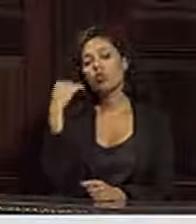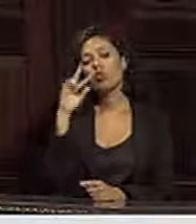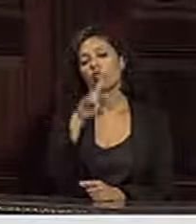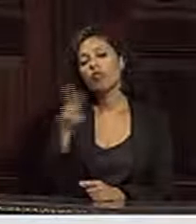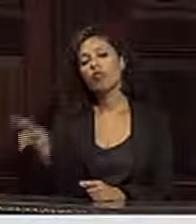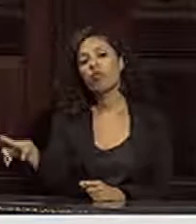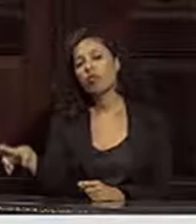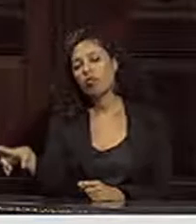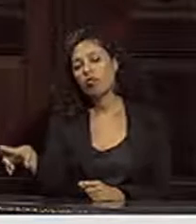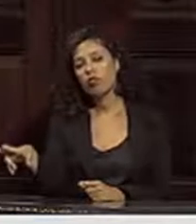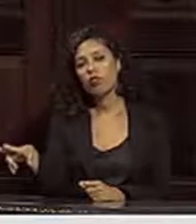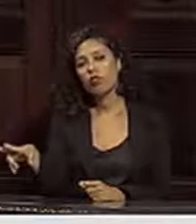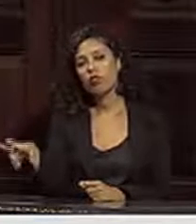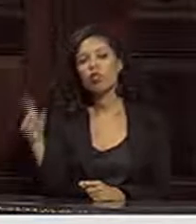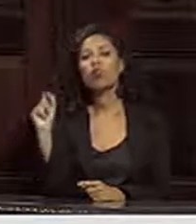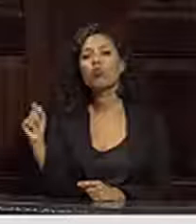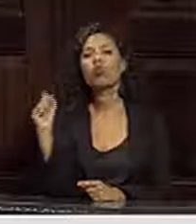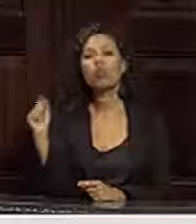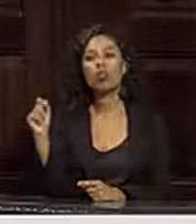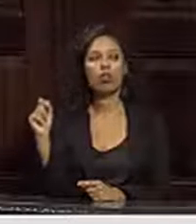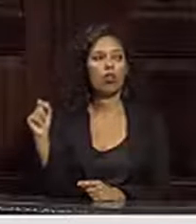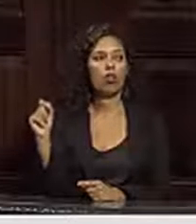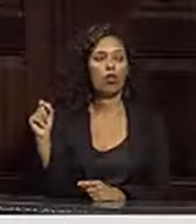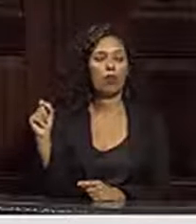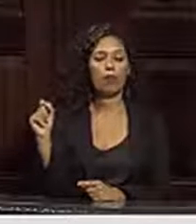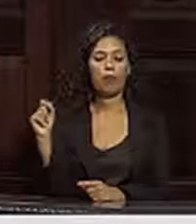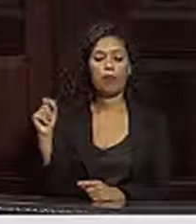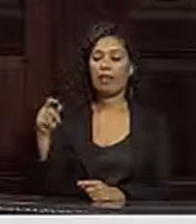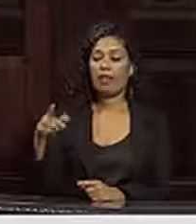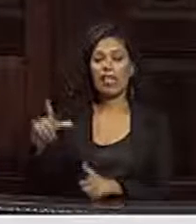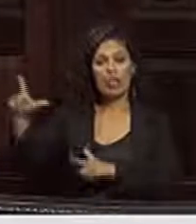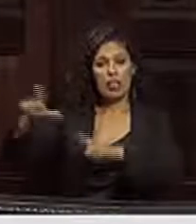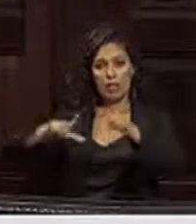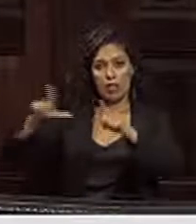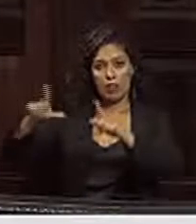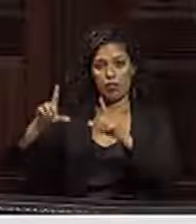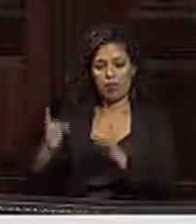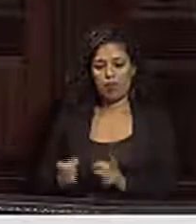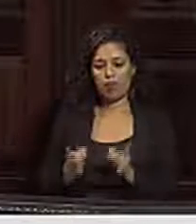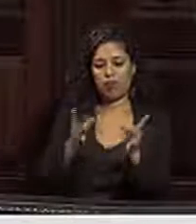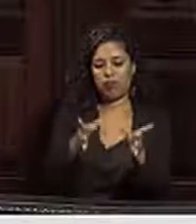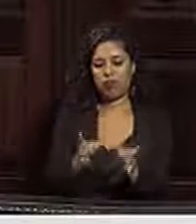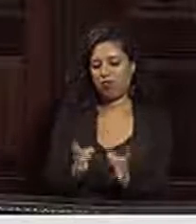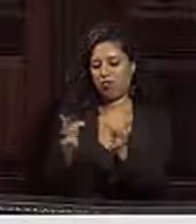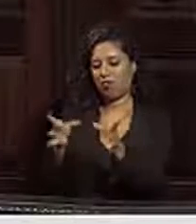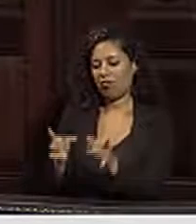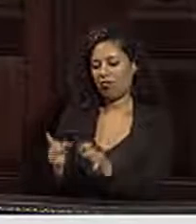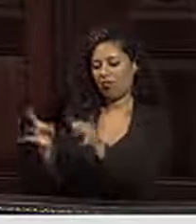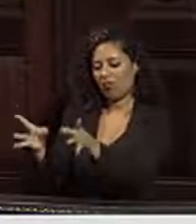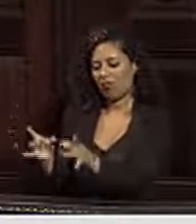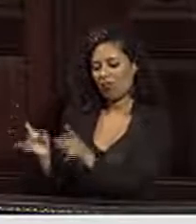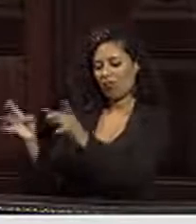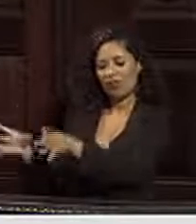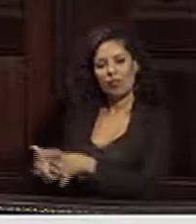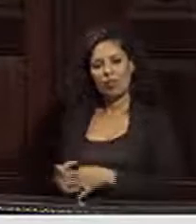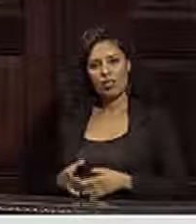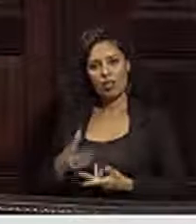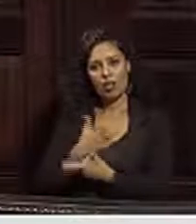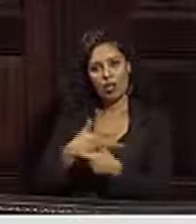O que se quer, deputado Waldeck, é vender as nossas riquezas. Como já